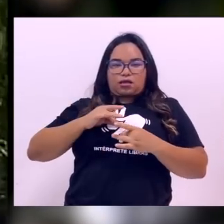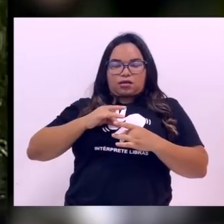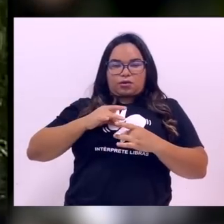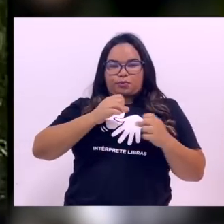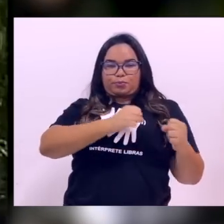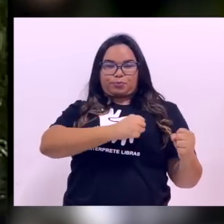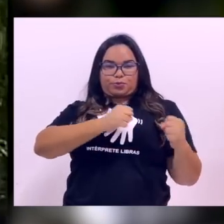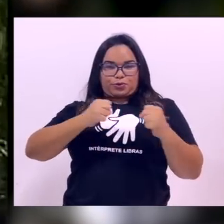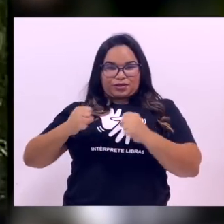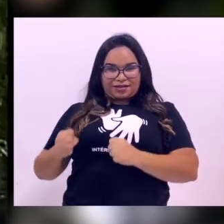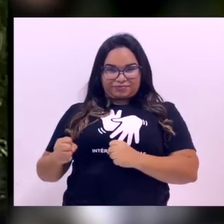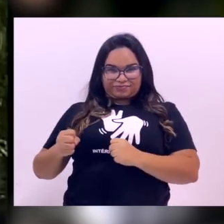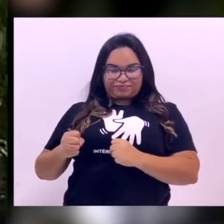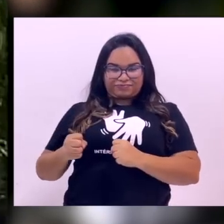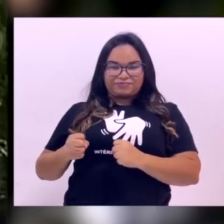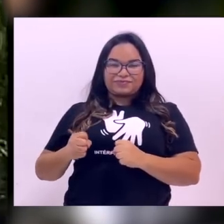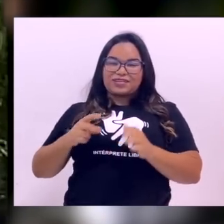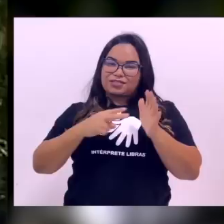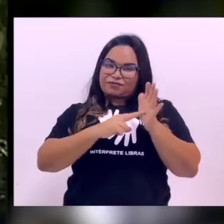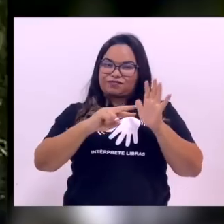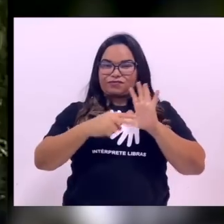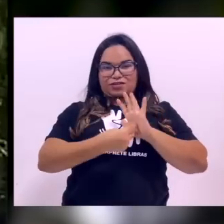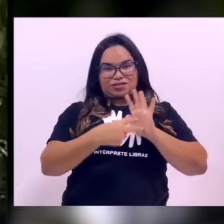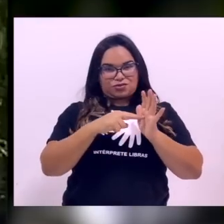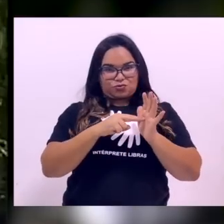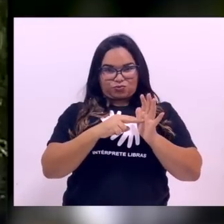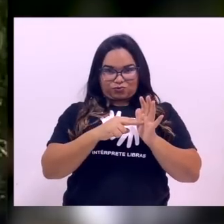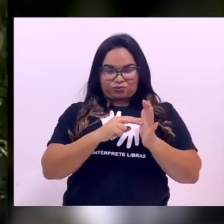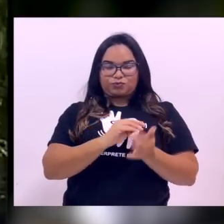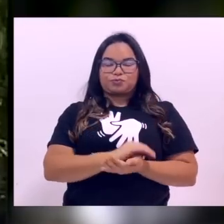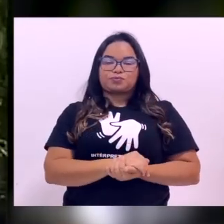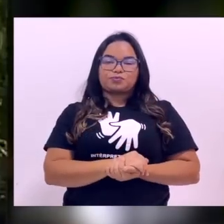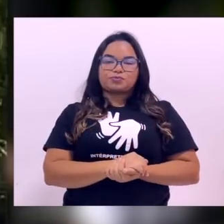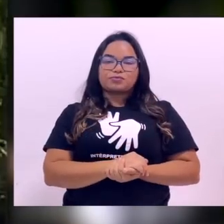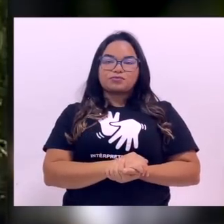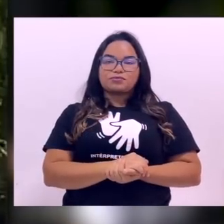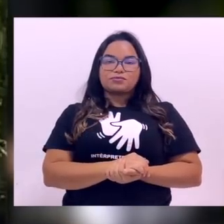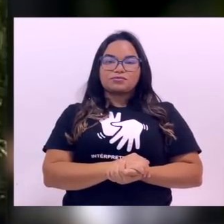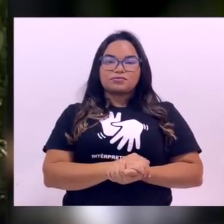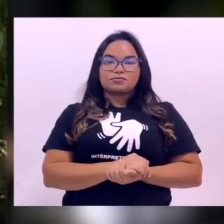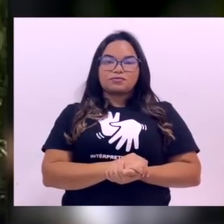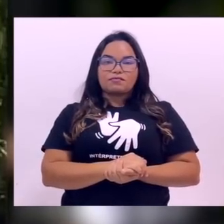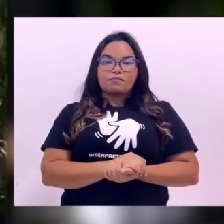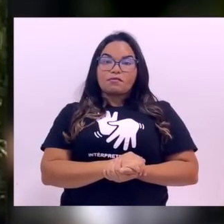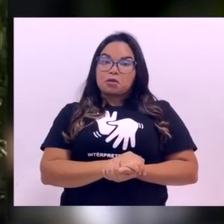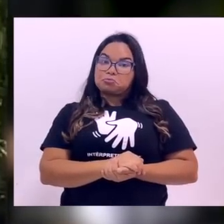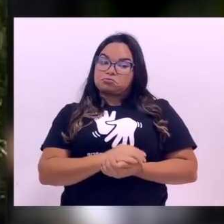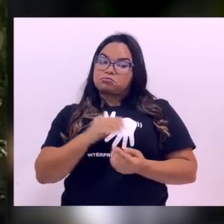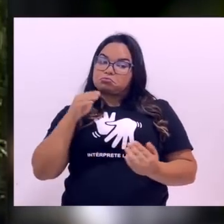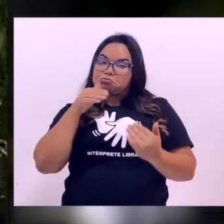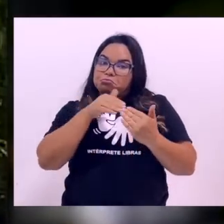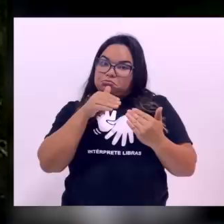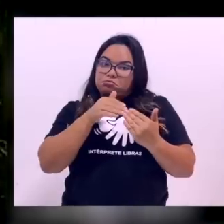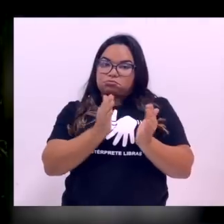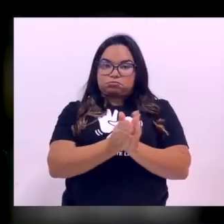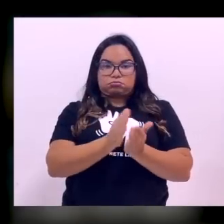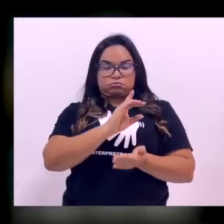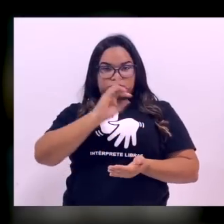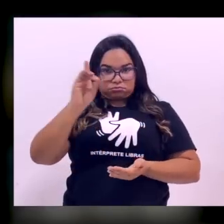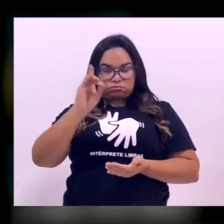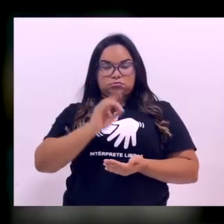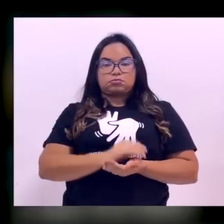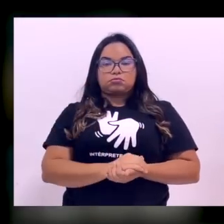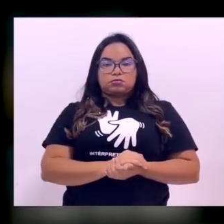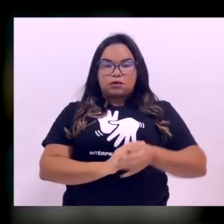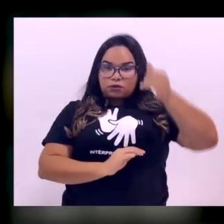de um reino. É isso que significa. Não pode significar outra coisa. Temos que optar pelo